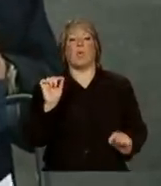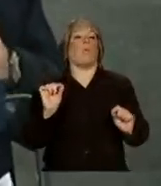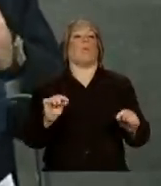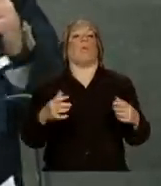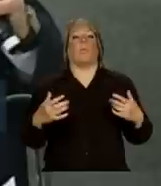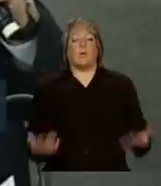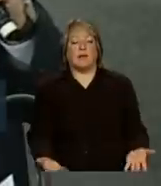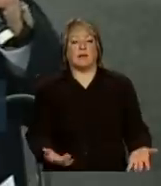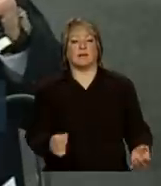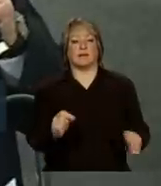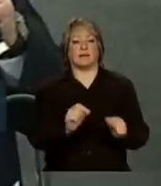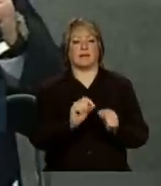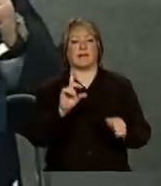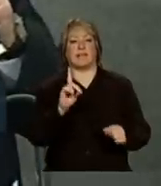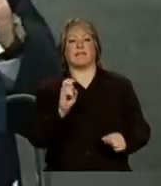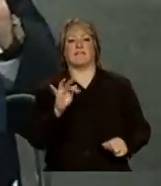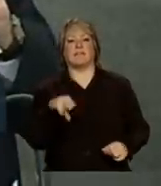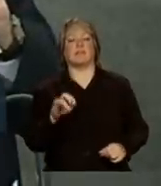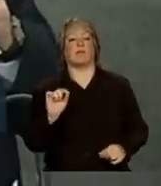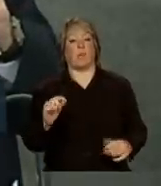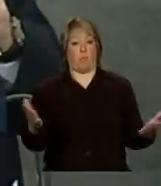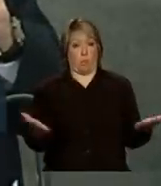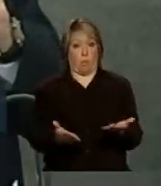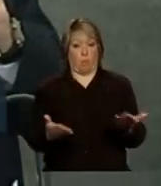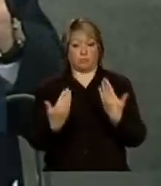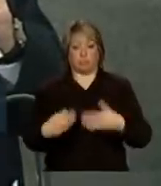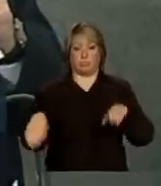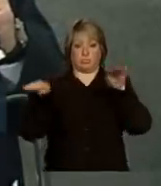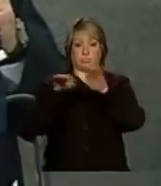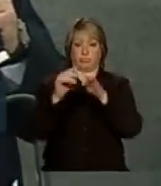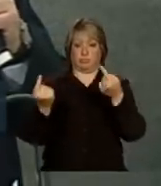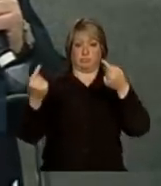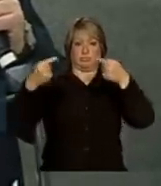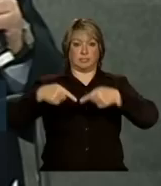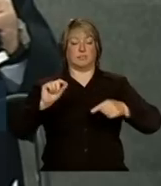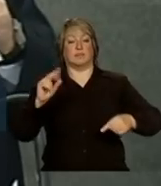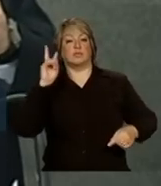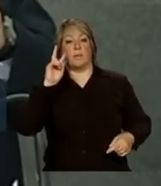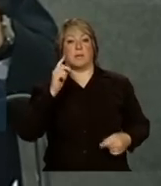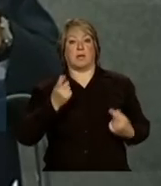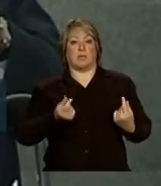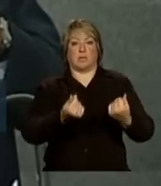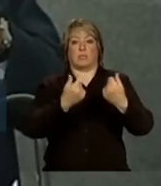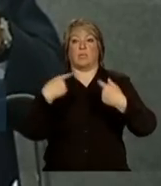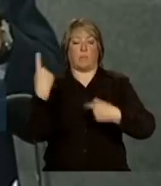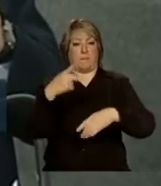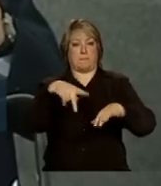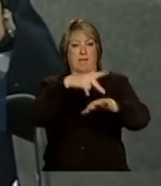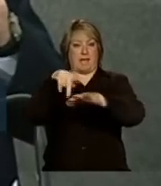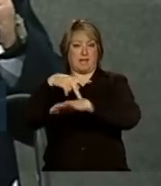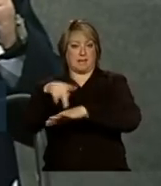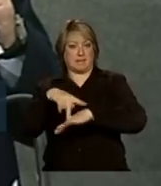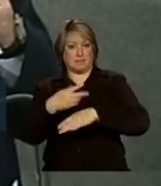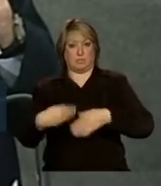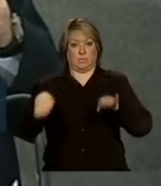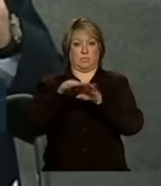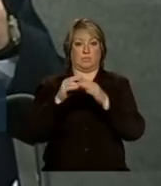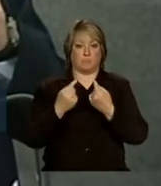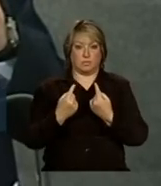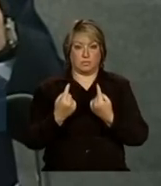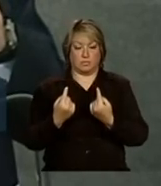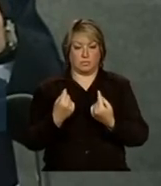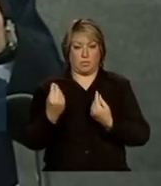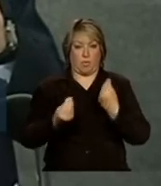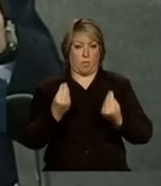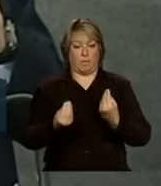hoje eh a competitividade e riqueza dos países né na sua competitividade porque